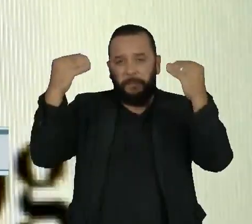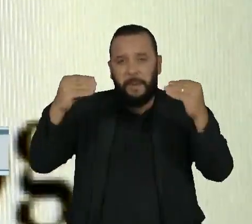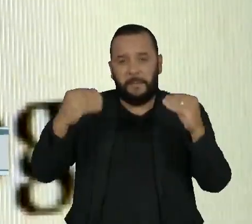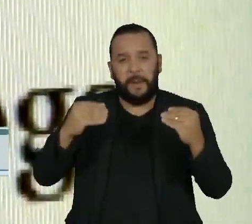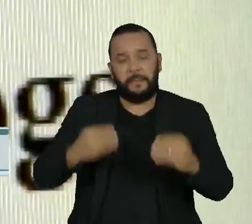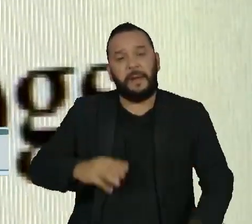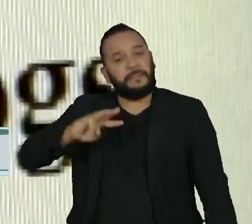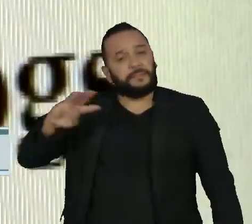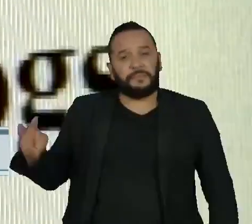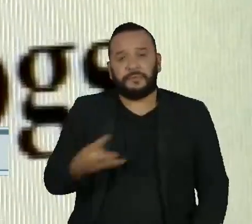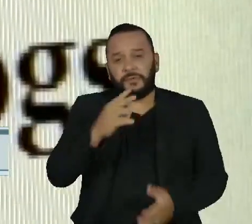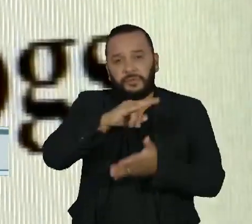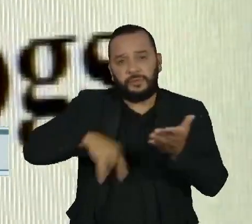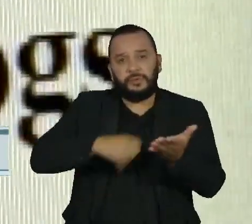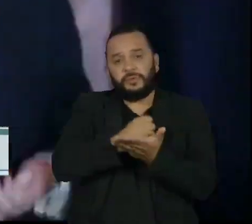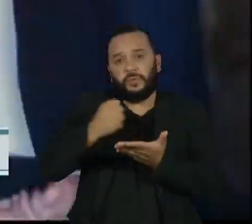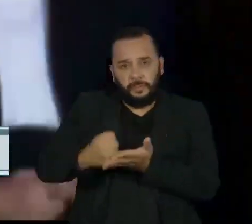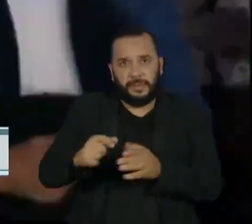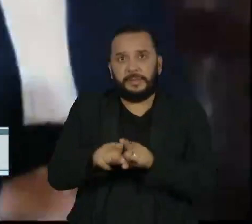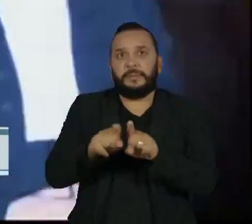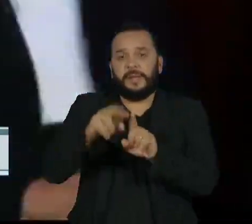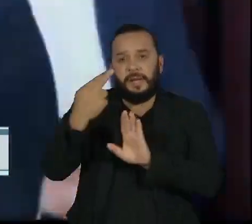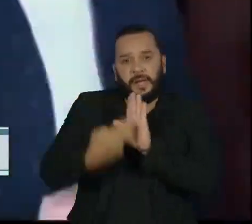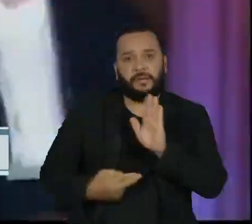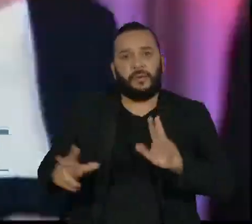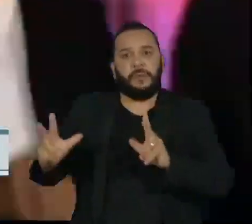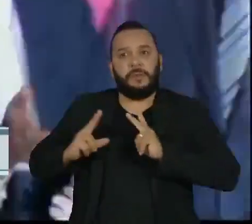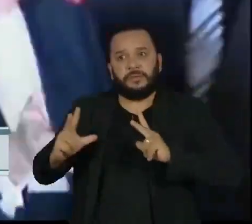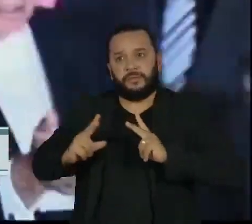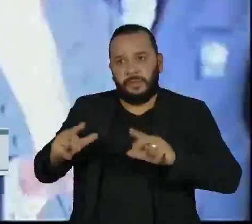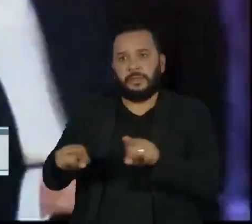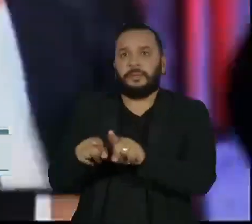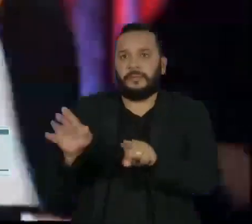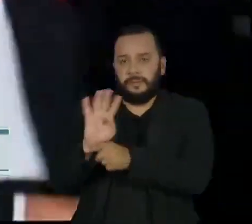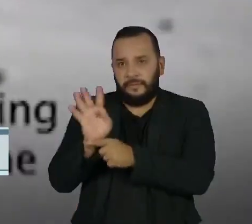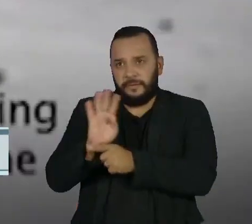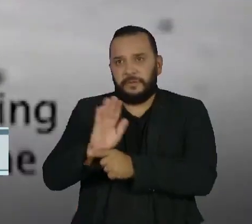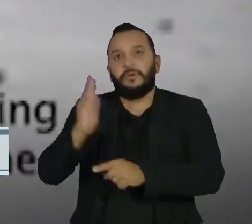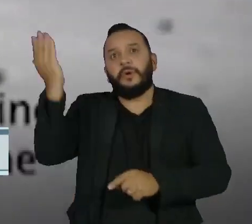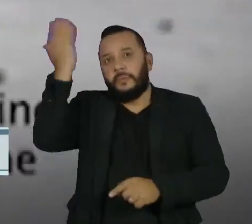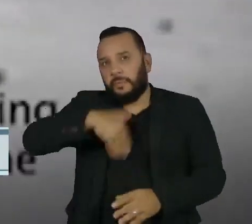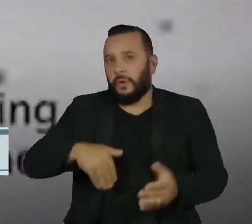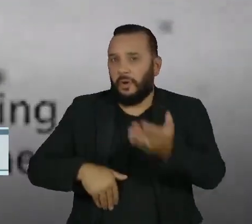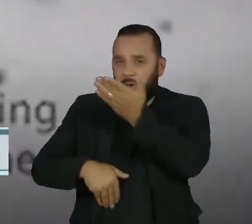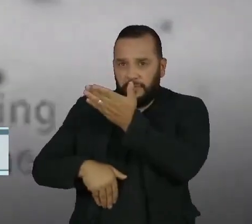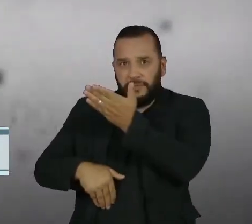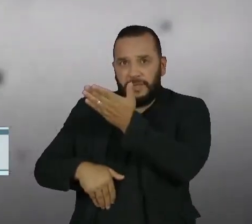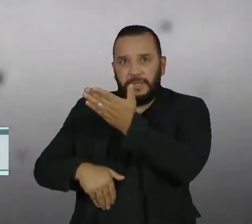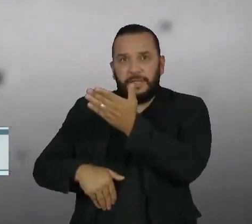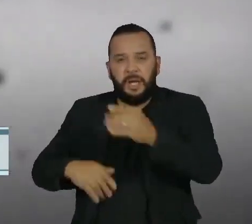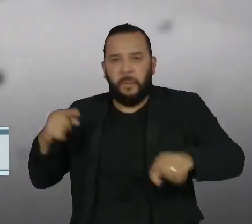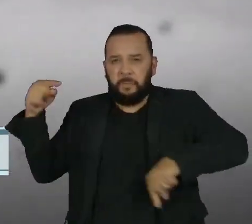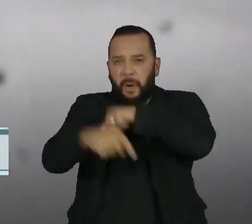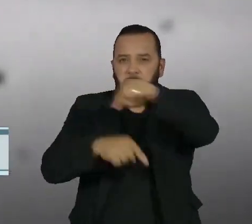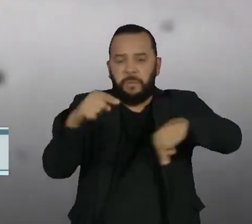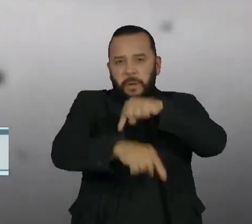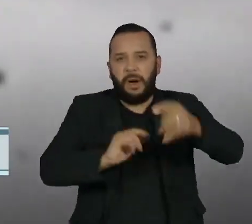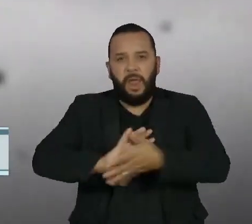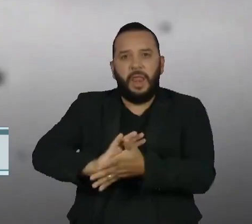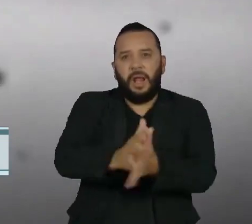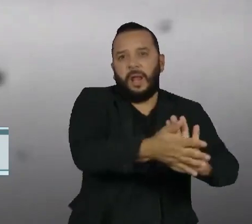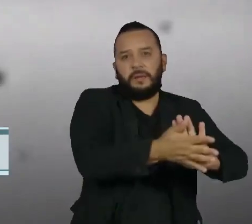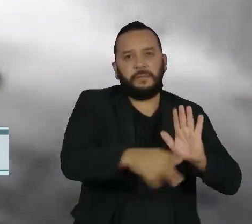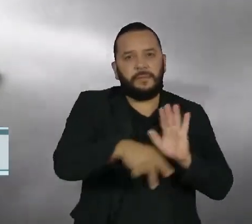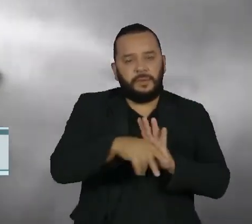documentos, entre eles diversos relatórios confidenciais e vídeos que comprovavam a morte de centenas de civis pelas